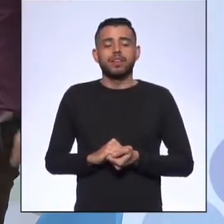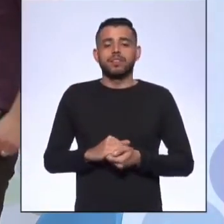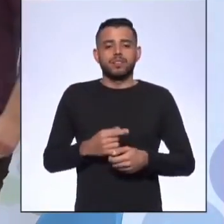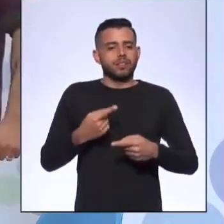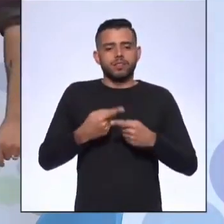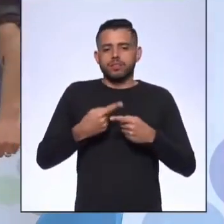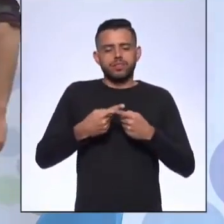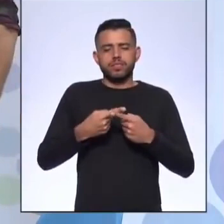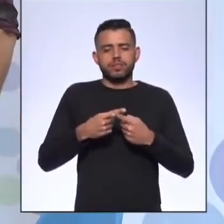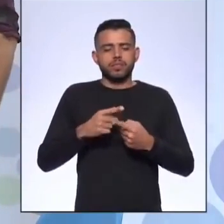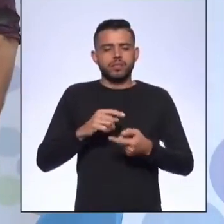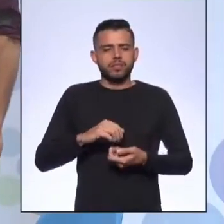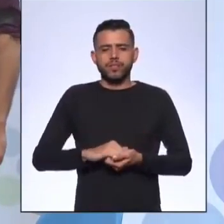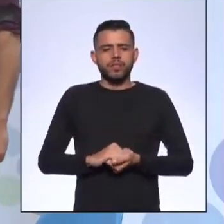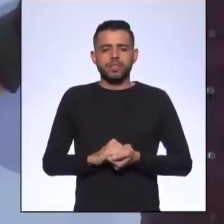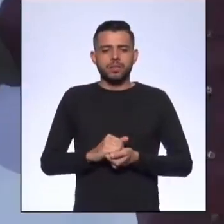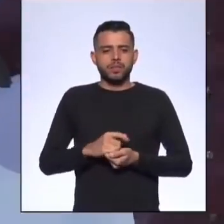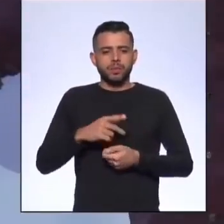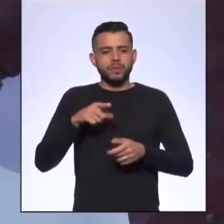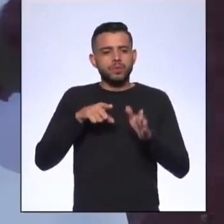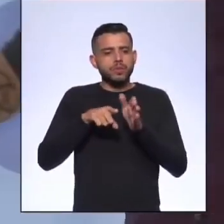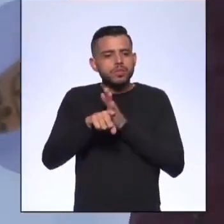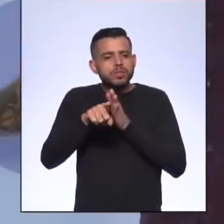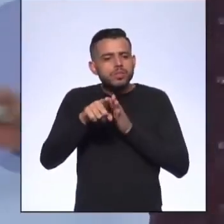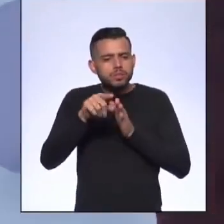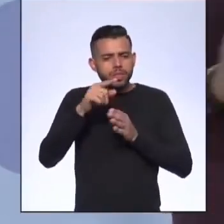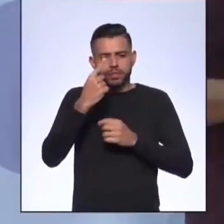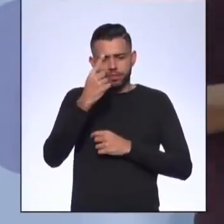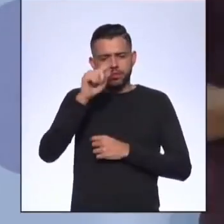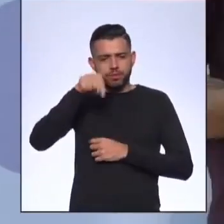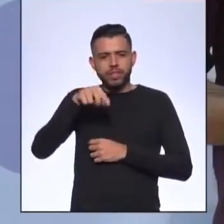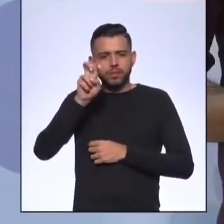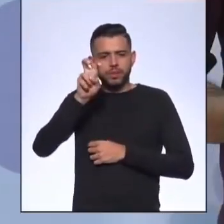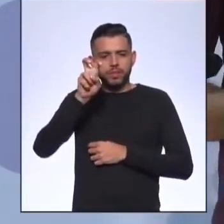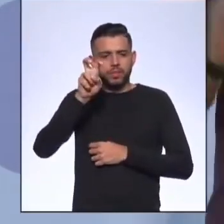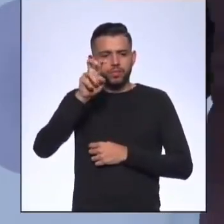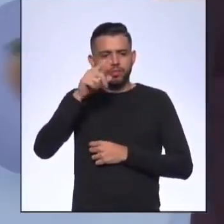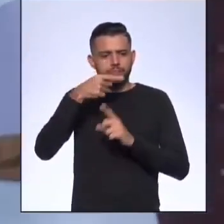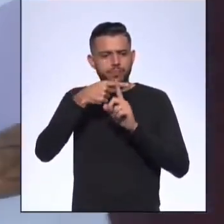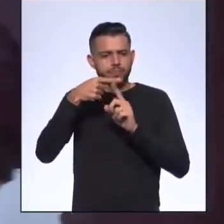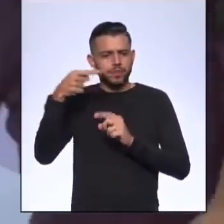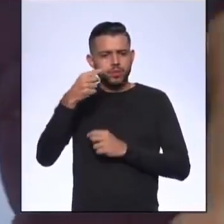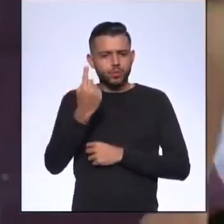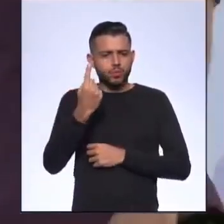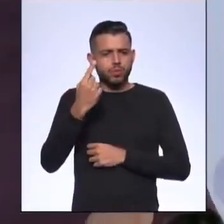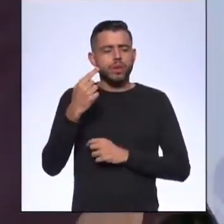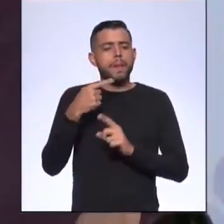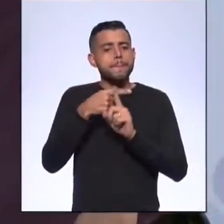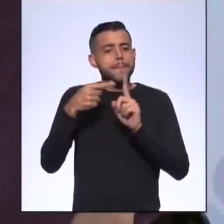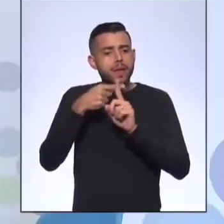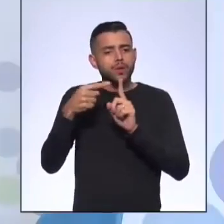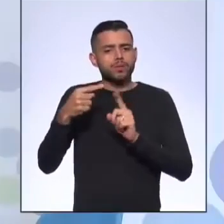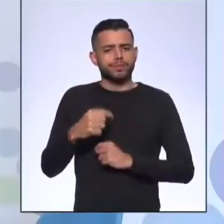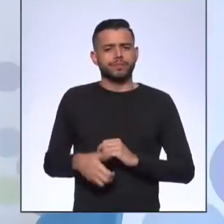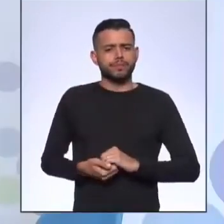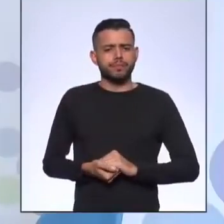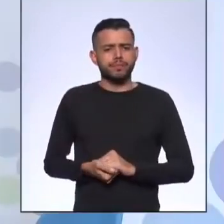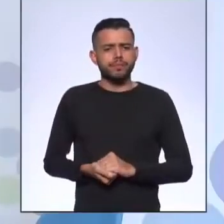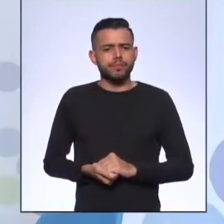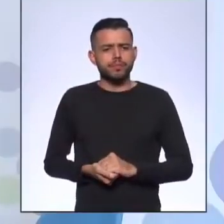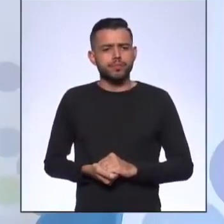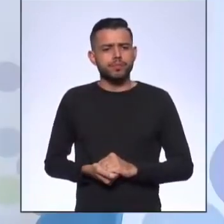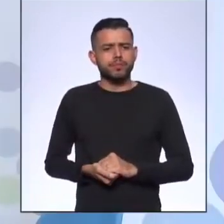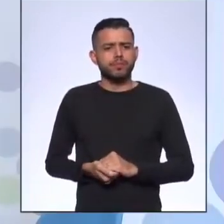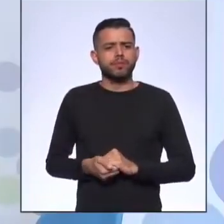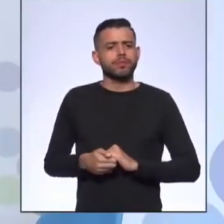né? Primeiro você faz aqui a variação de volume, né? 1,5 menos 1 vai dar meio. Então vai ficar o quê? Então o trabalho